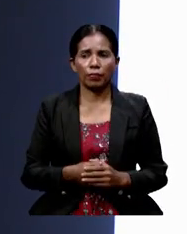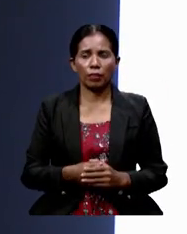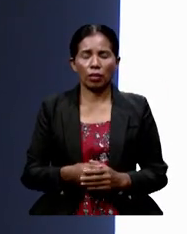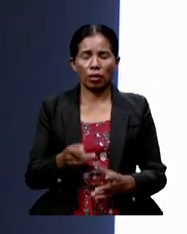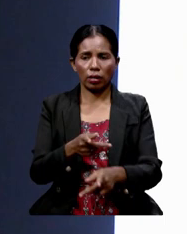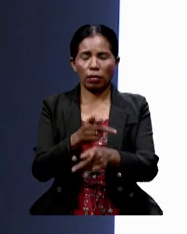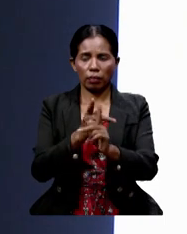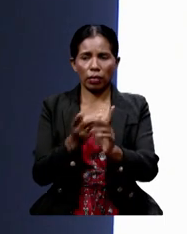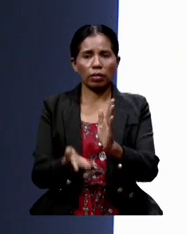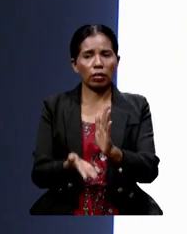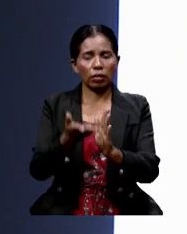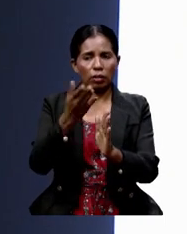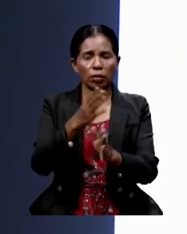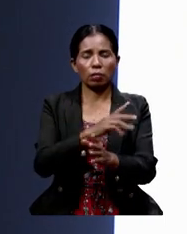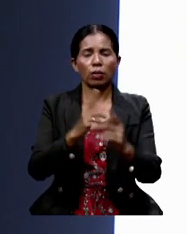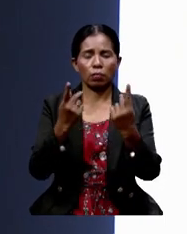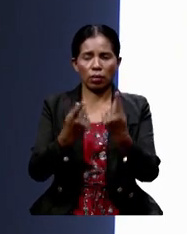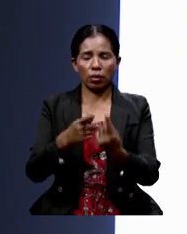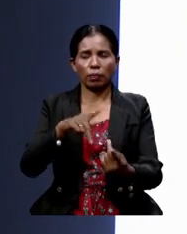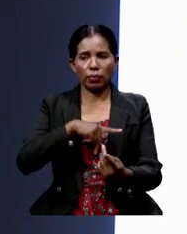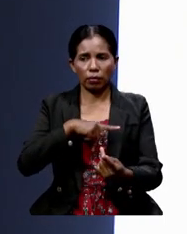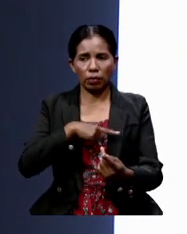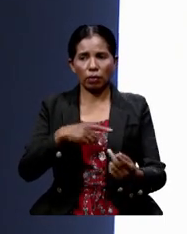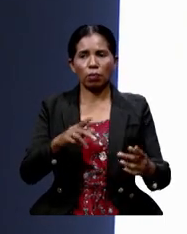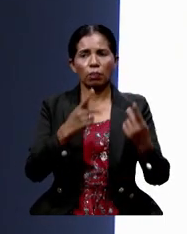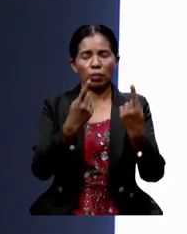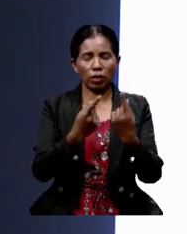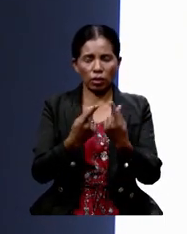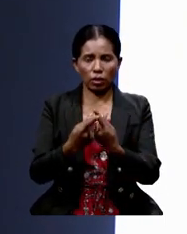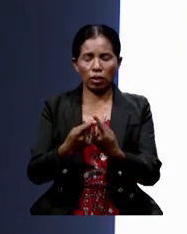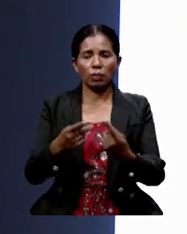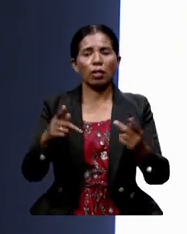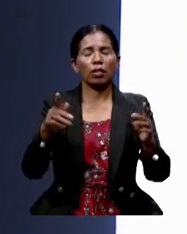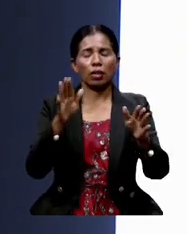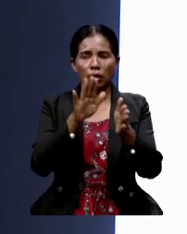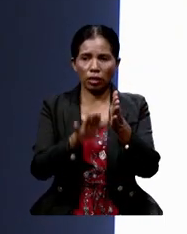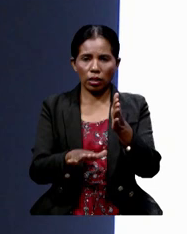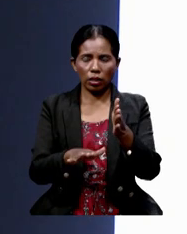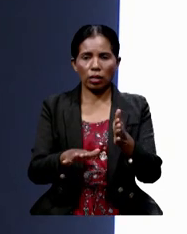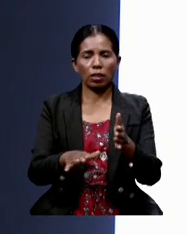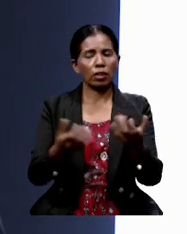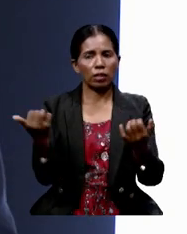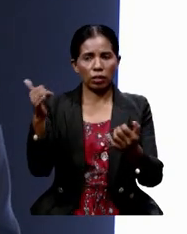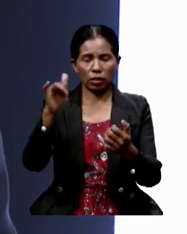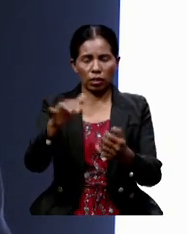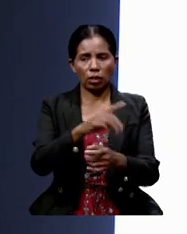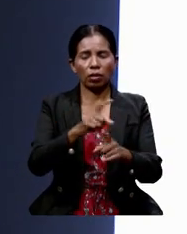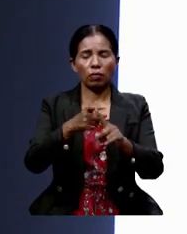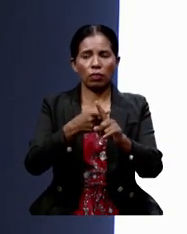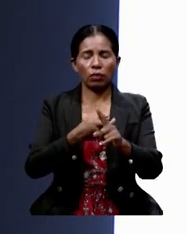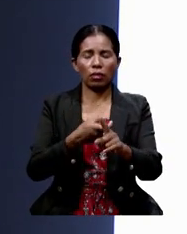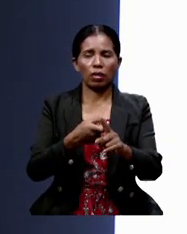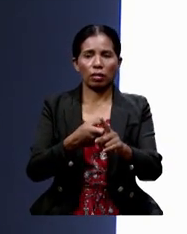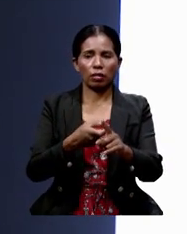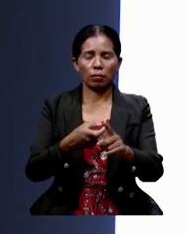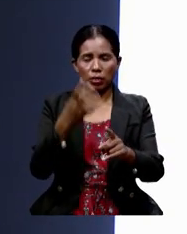crédito limitado para setor privado, livre para empresas micro e no médio, um crédito é bem